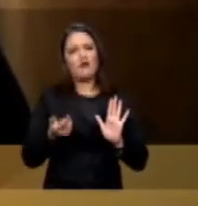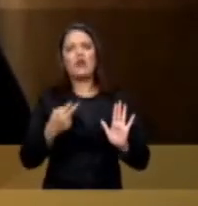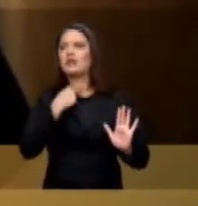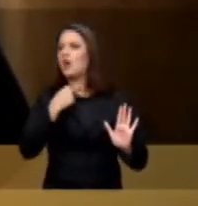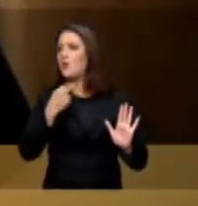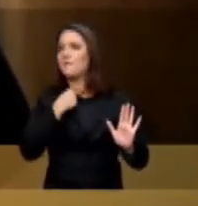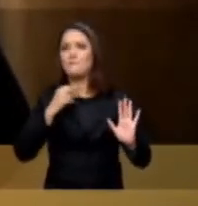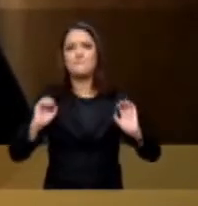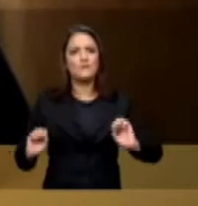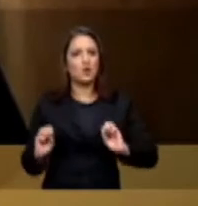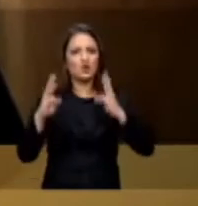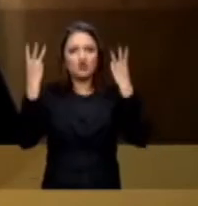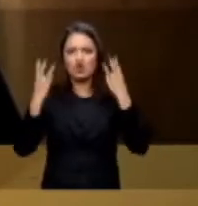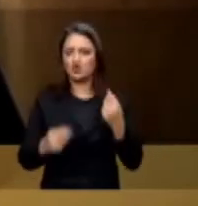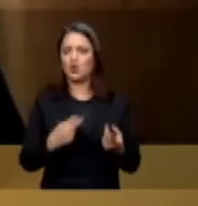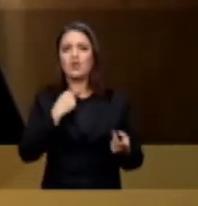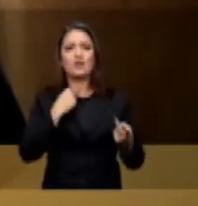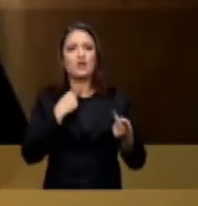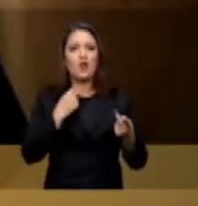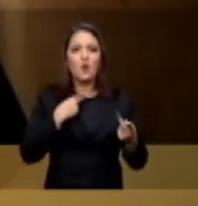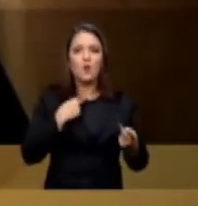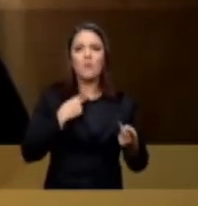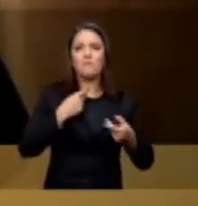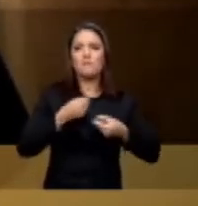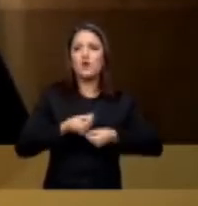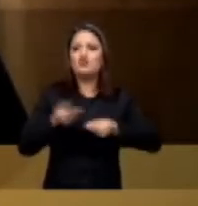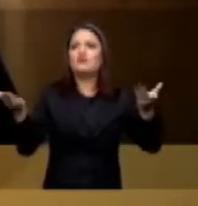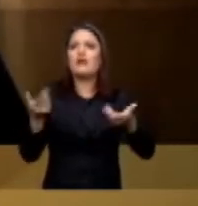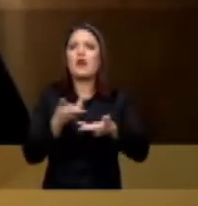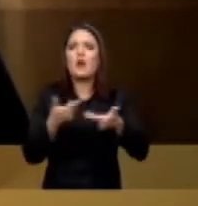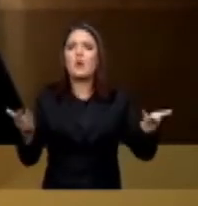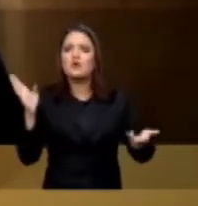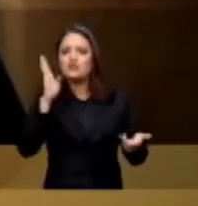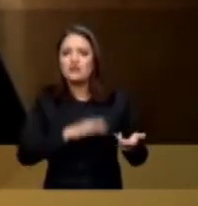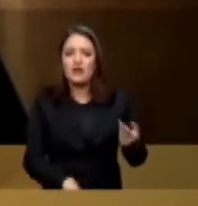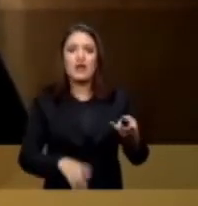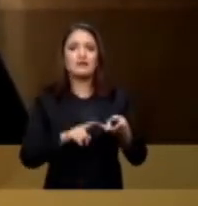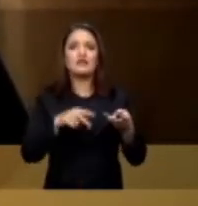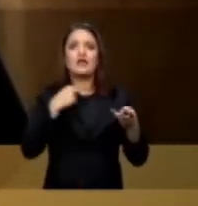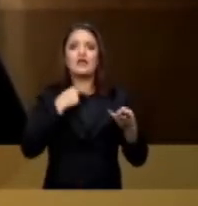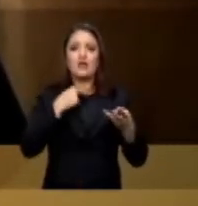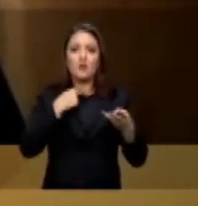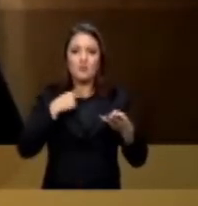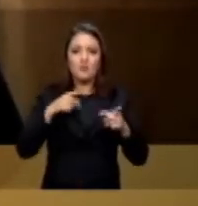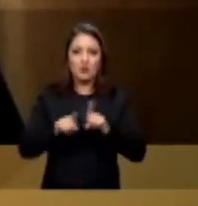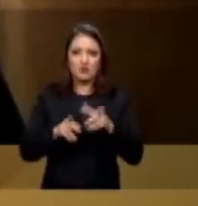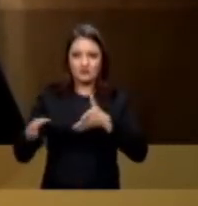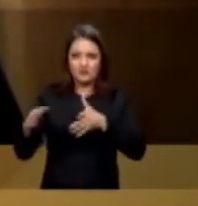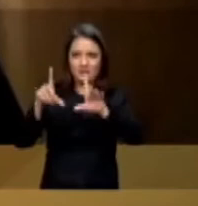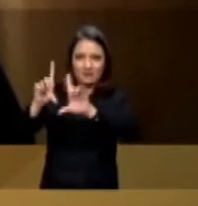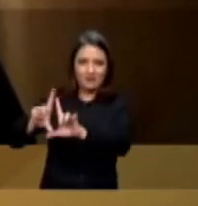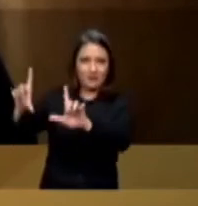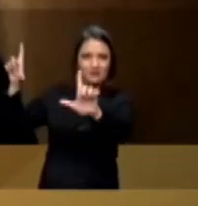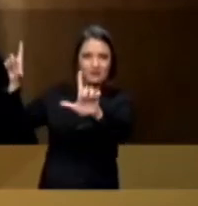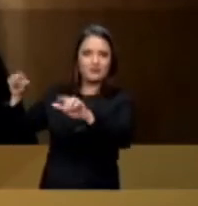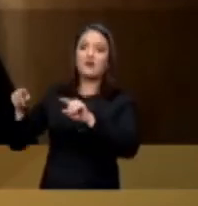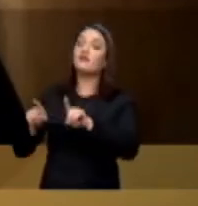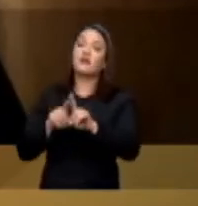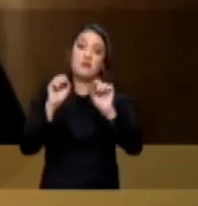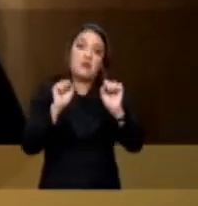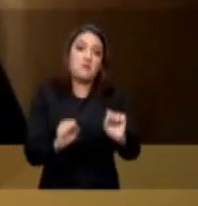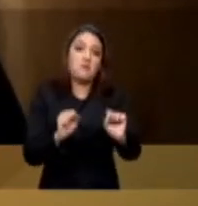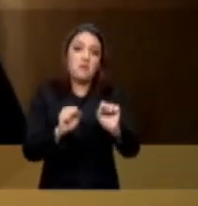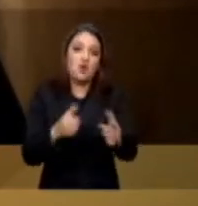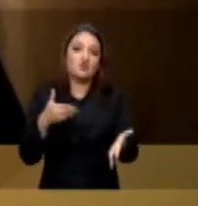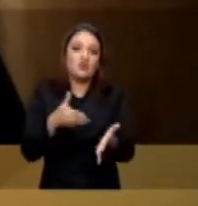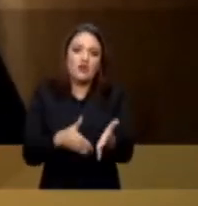repele brindes, repele outdoors, ele tem a possibilidade de restringir anúncios